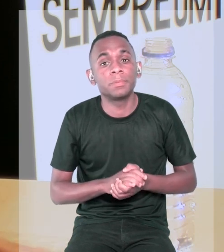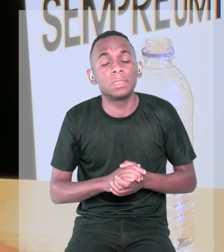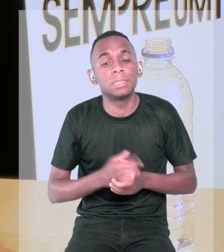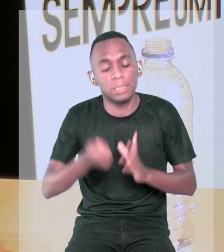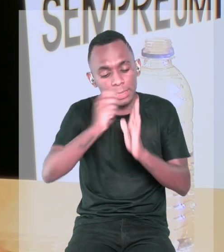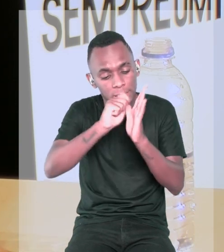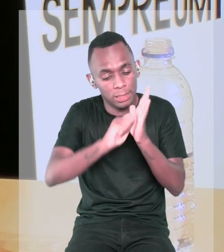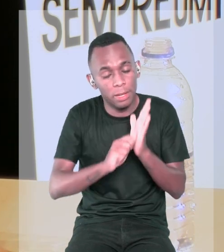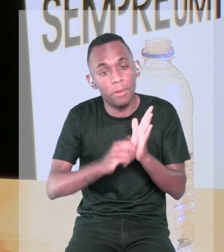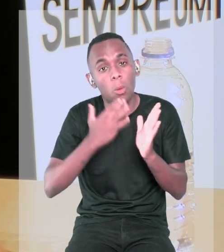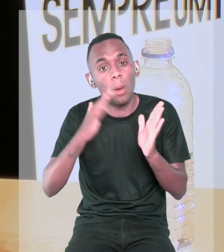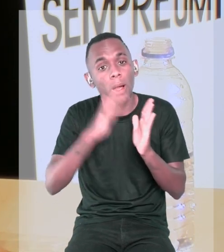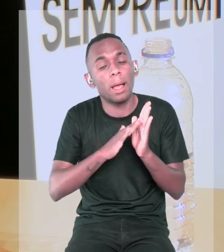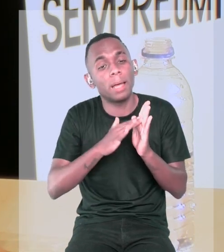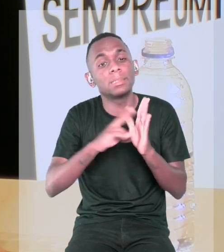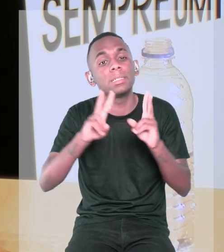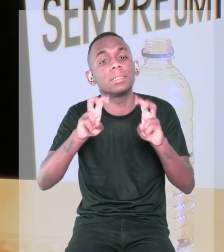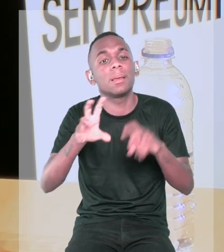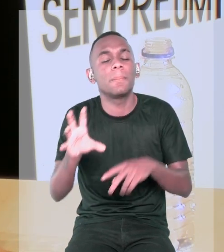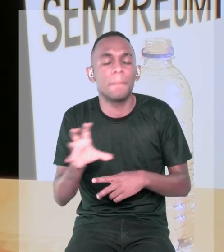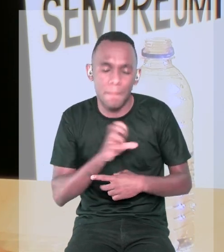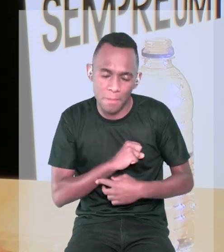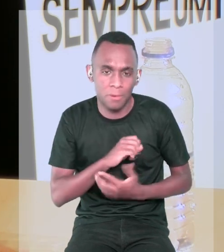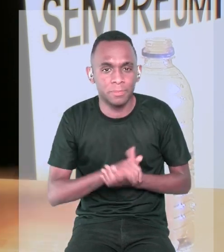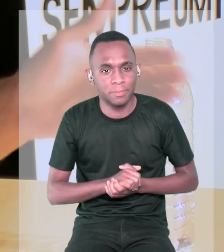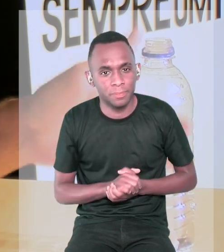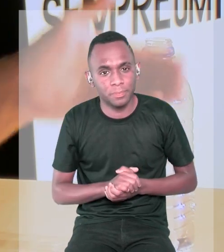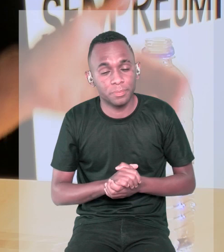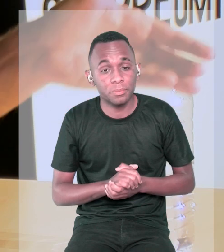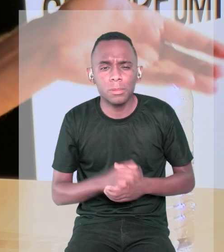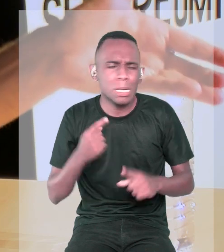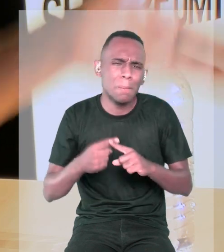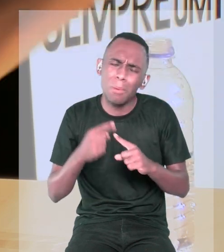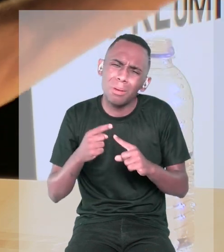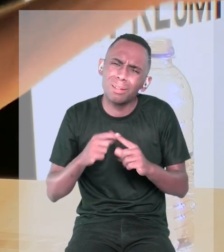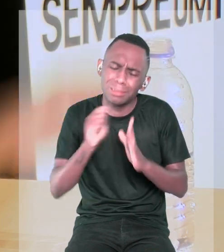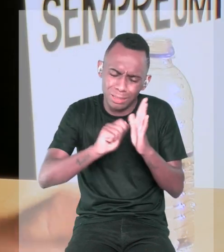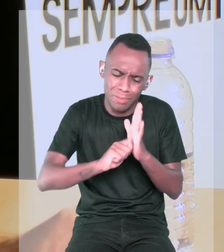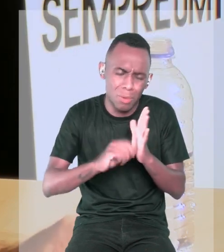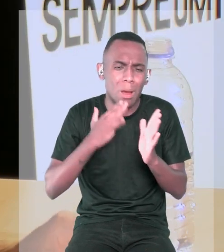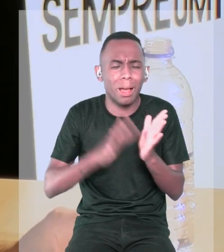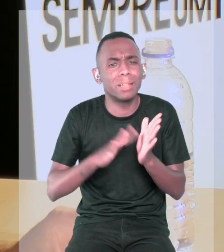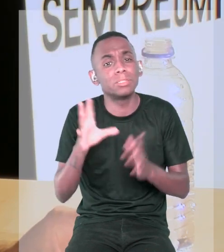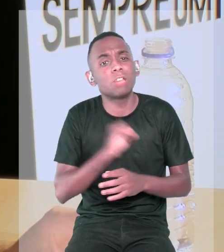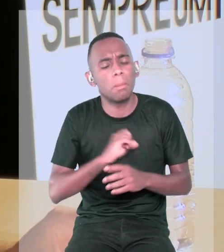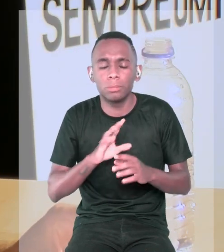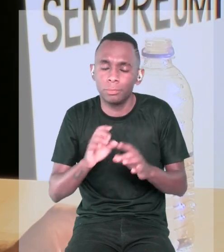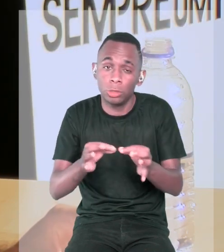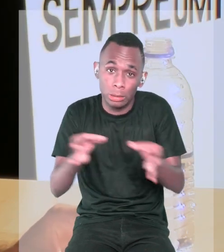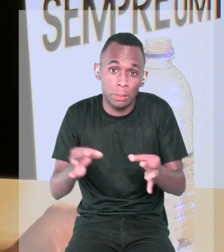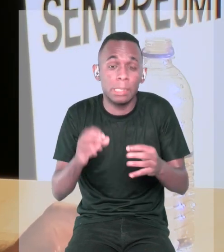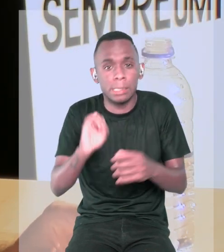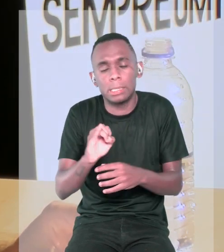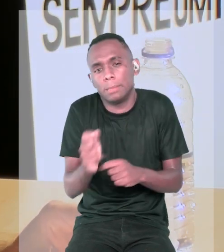E o motivo parece simples. Se há uma condição para valer a pena continuar a viver, como a sua primeira pergunta,